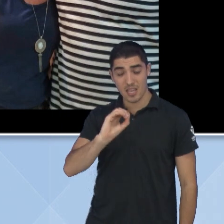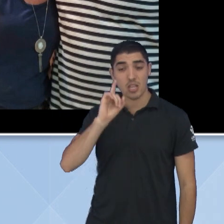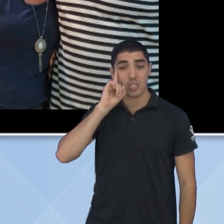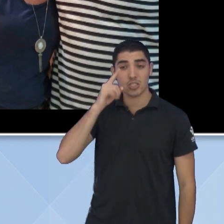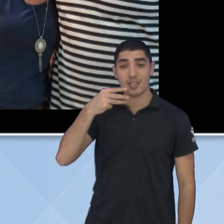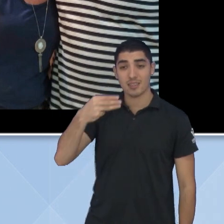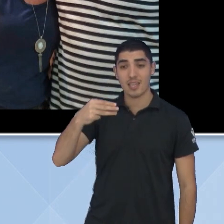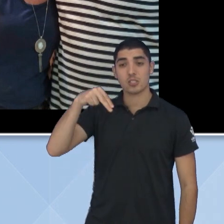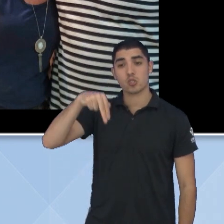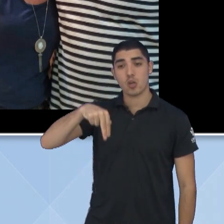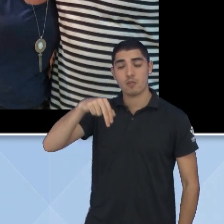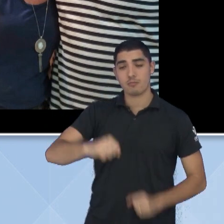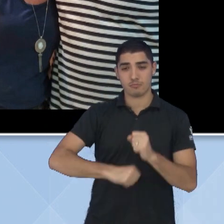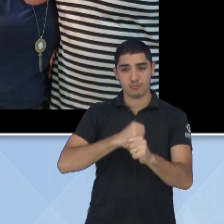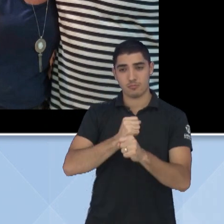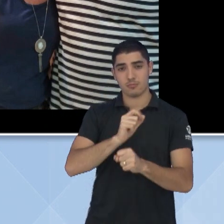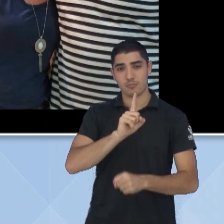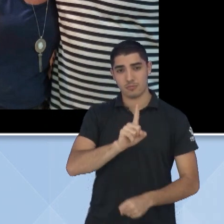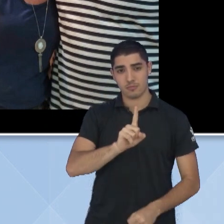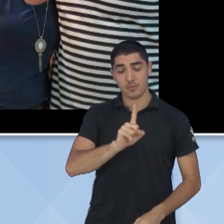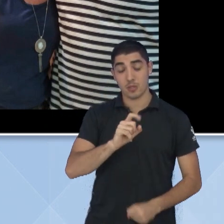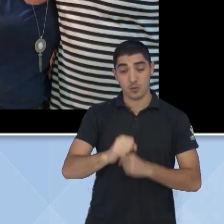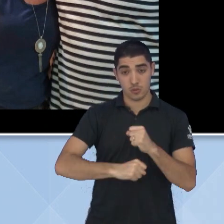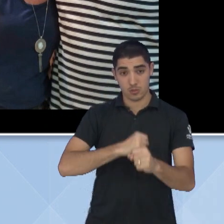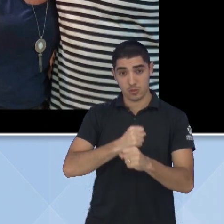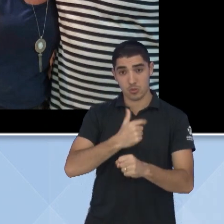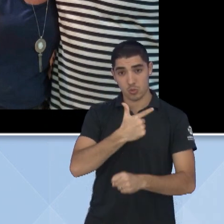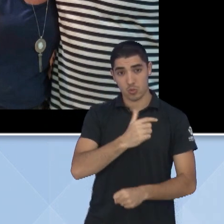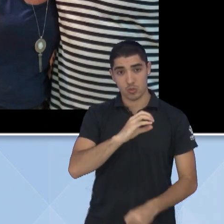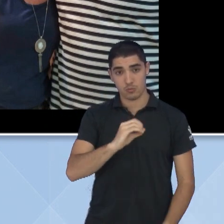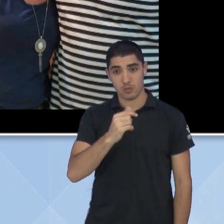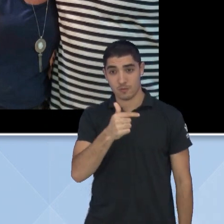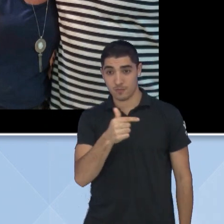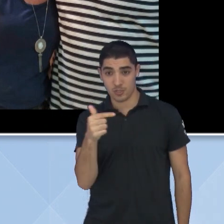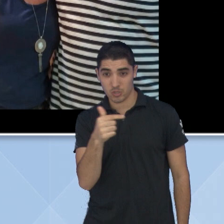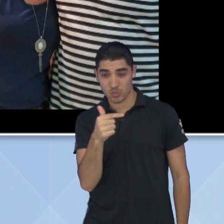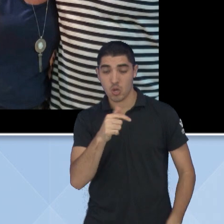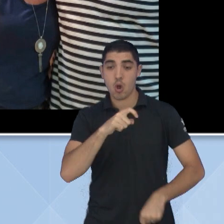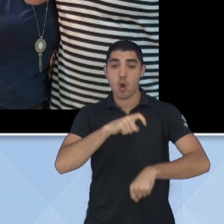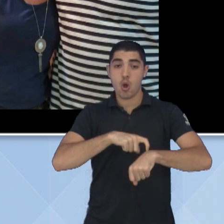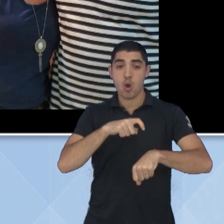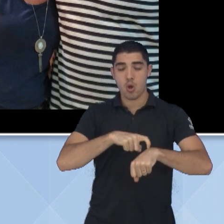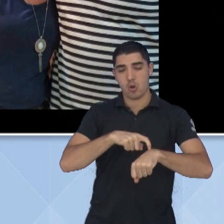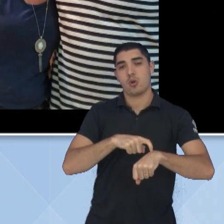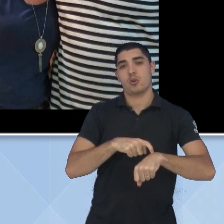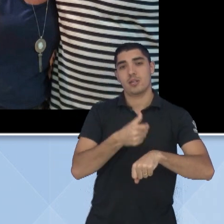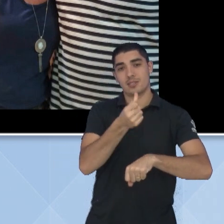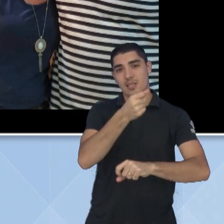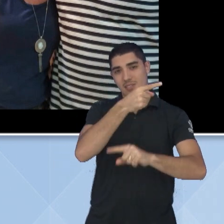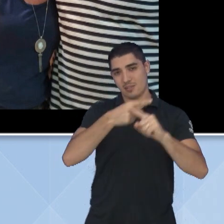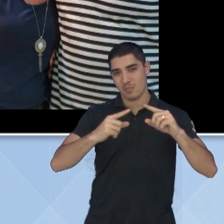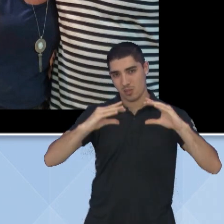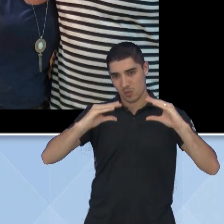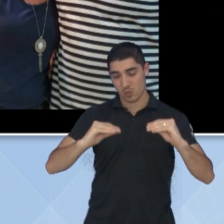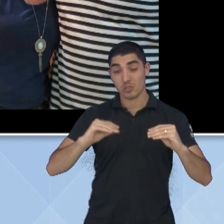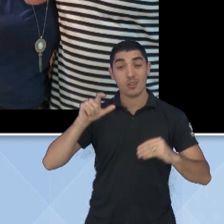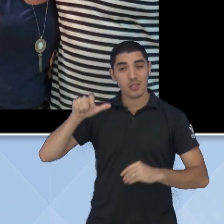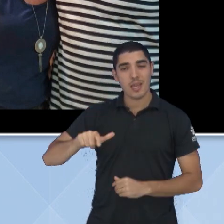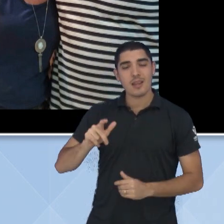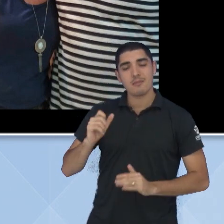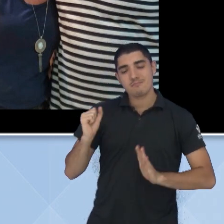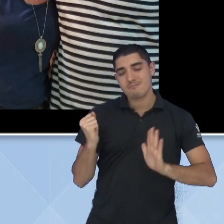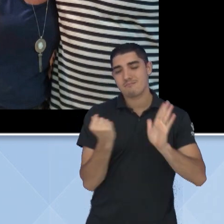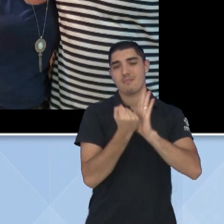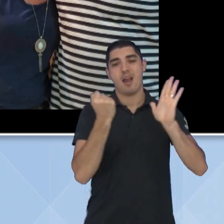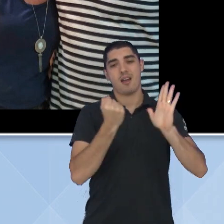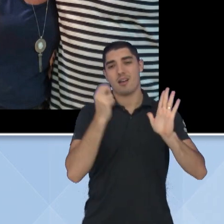3 de novembro de 2022, às 18h30, e deixou boas recordações, muito